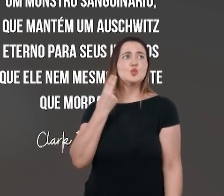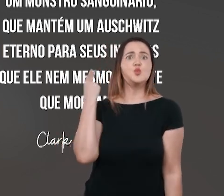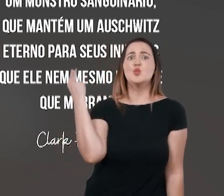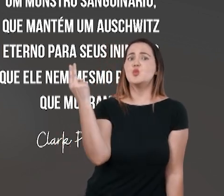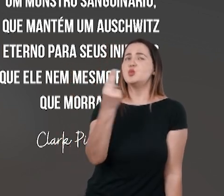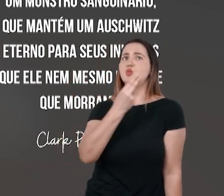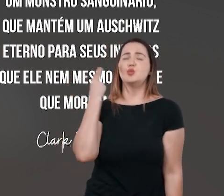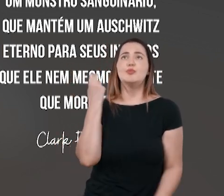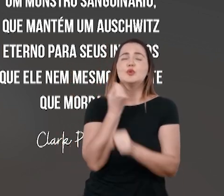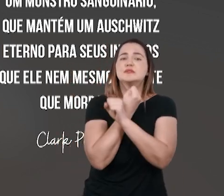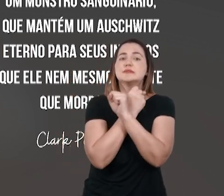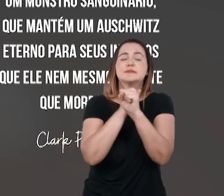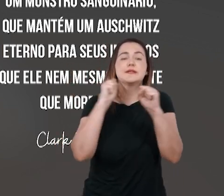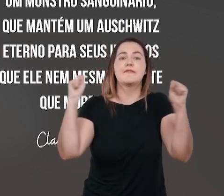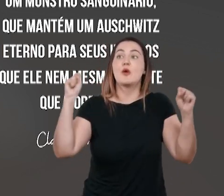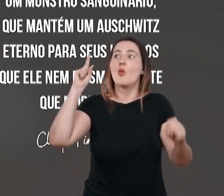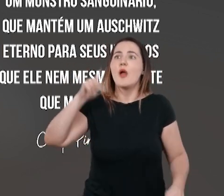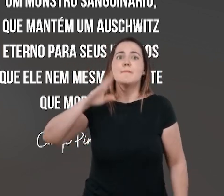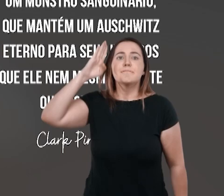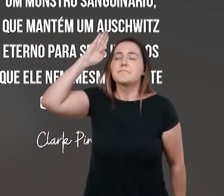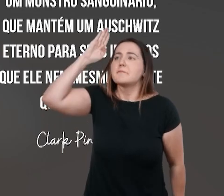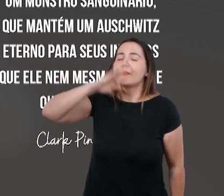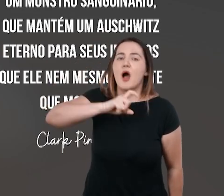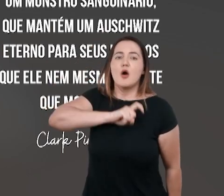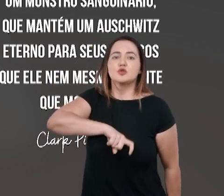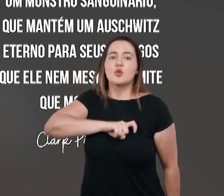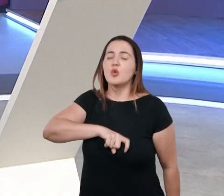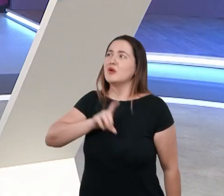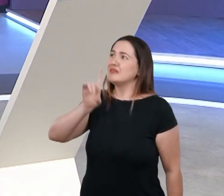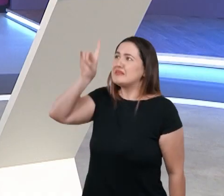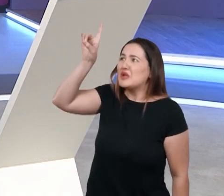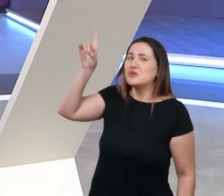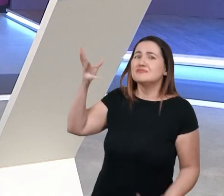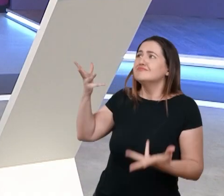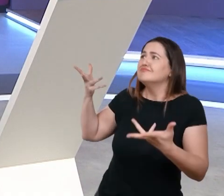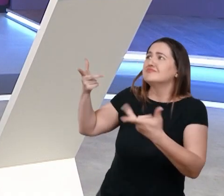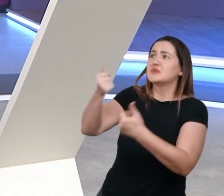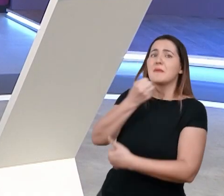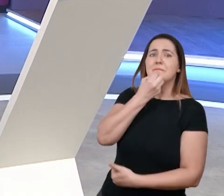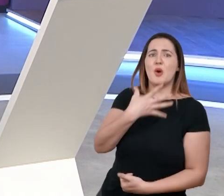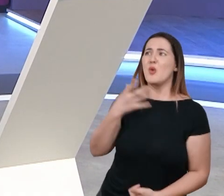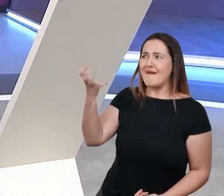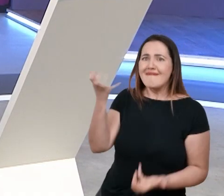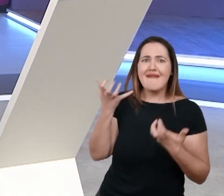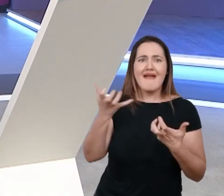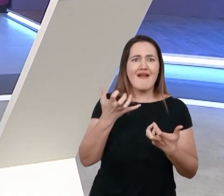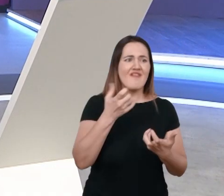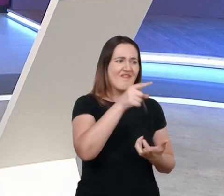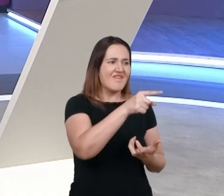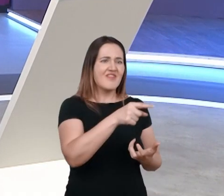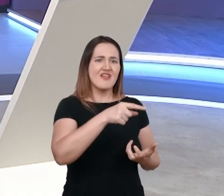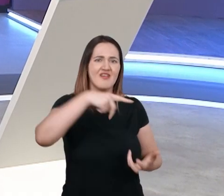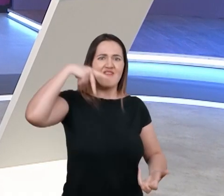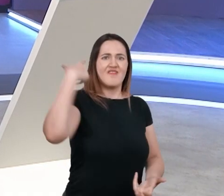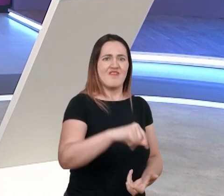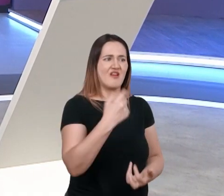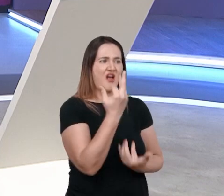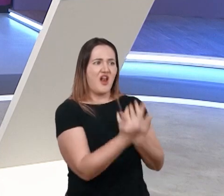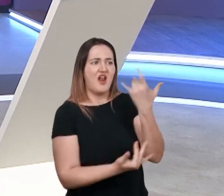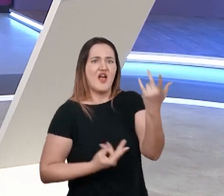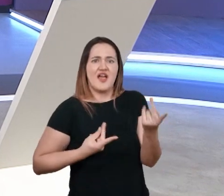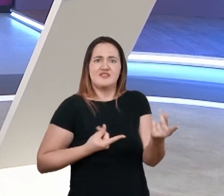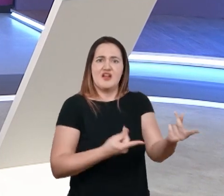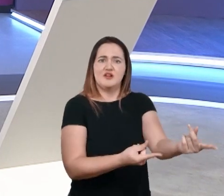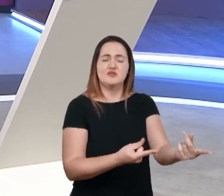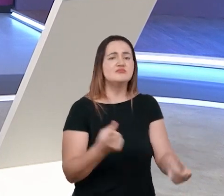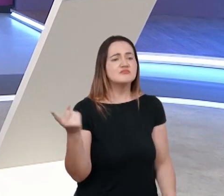um fogo eterno é intolerável. Ou seja, não cabe no caráter de Deus alguém que vai ficar queimando